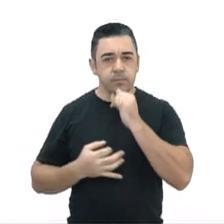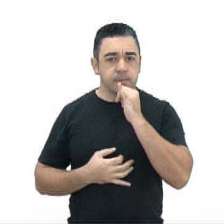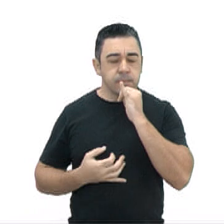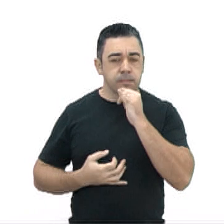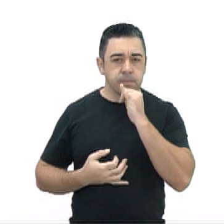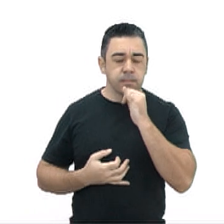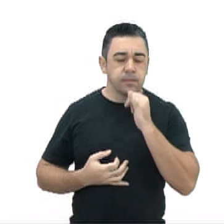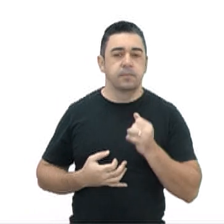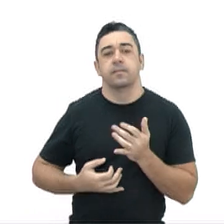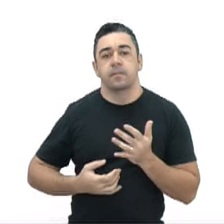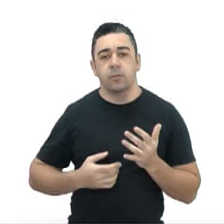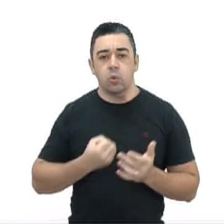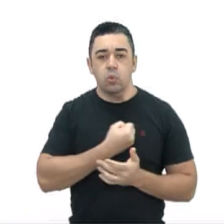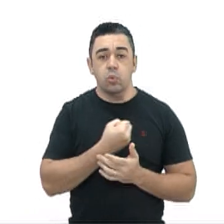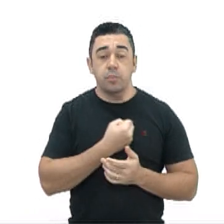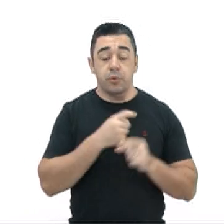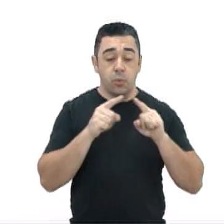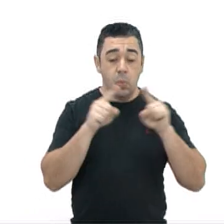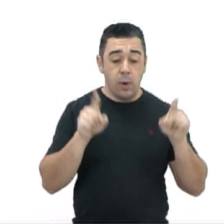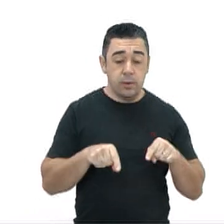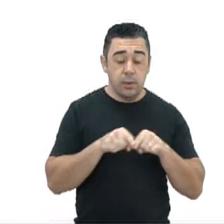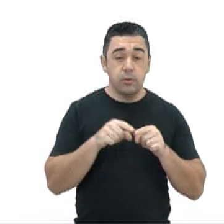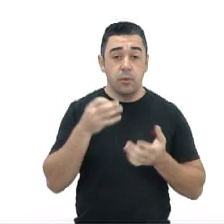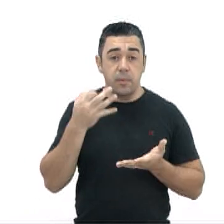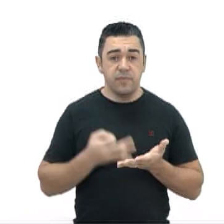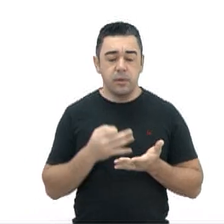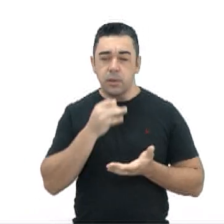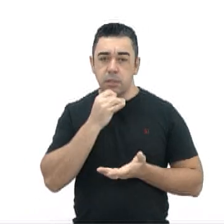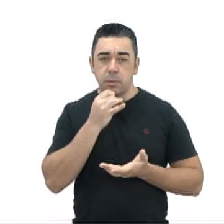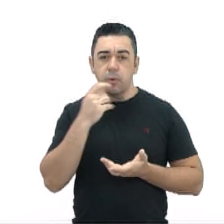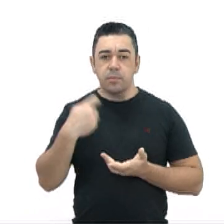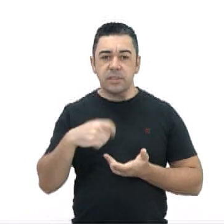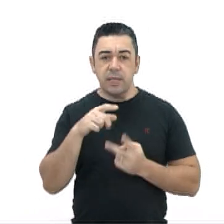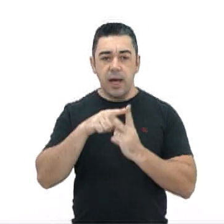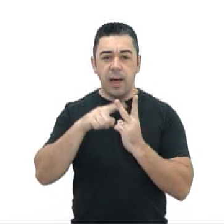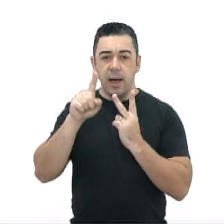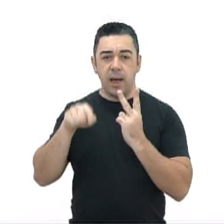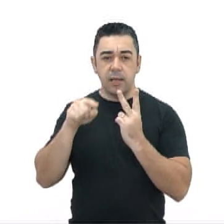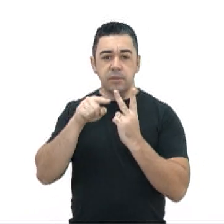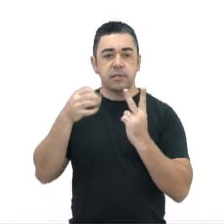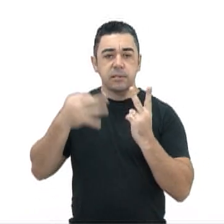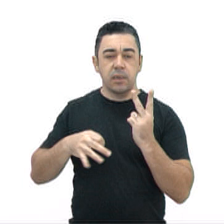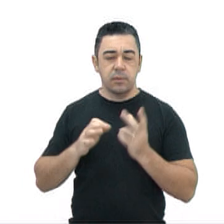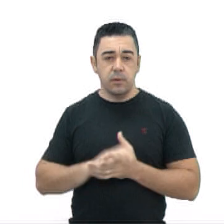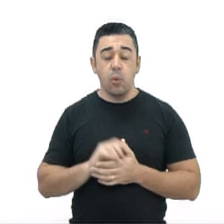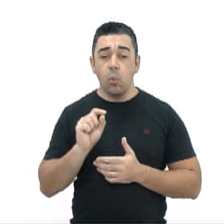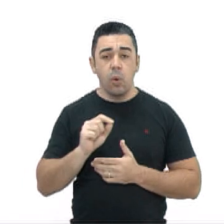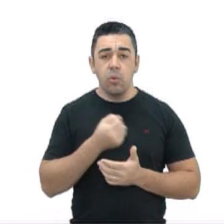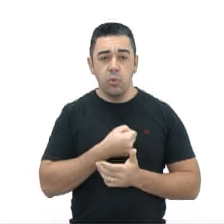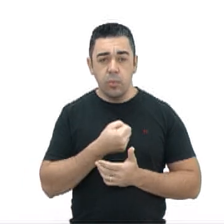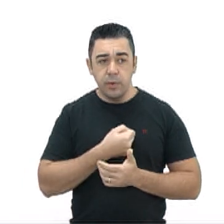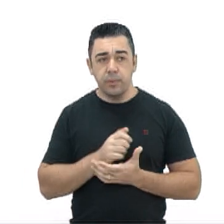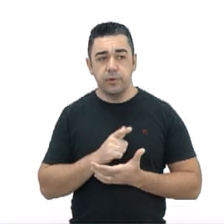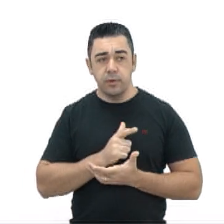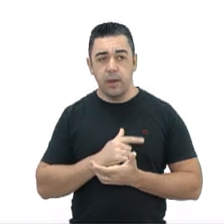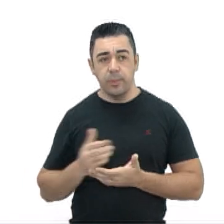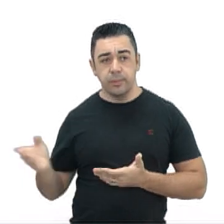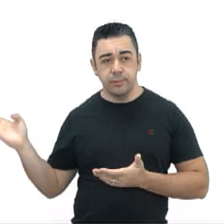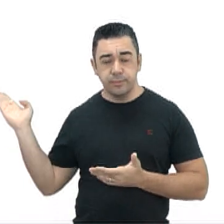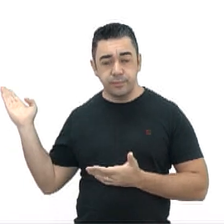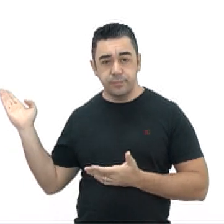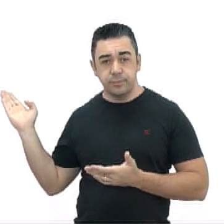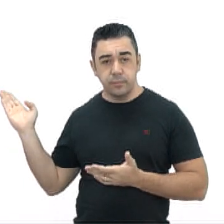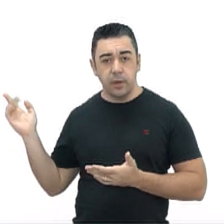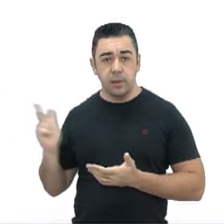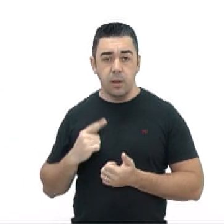A definição de um número quadrado perfeito é que tem a raiz exata, tá? Quem são os números quadrados perfeitos? Aqui nós coloquei uma